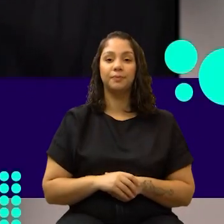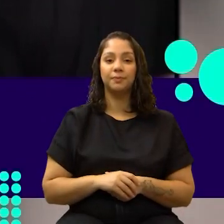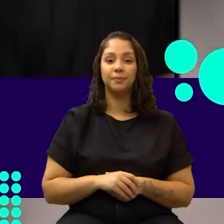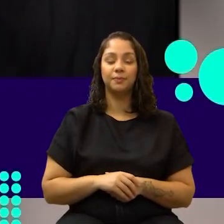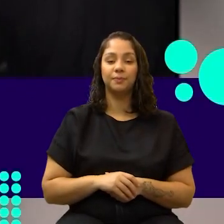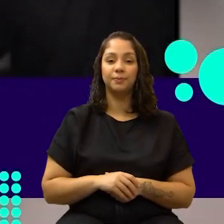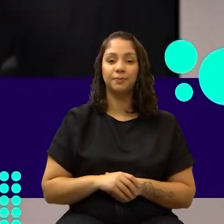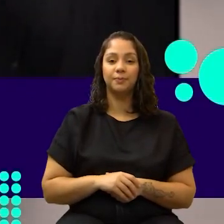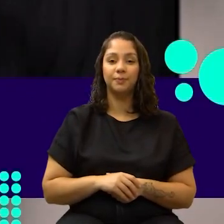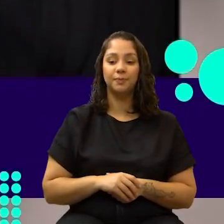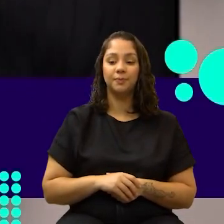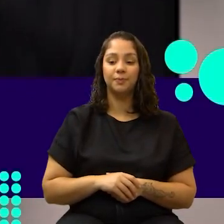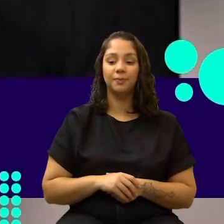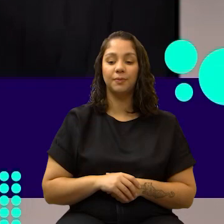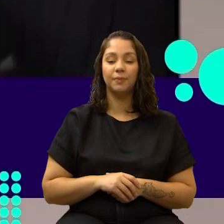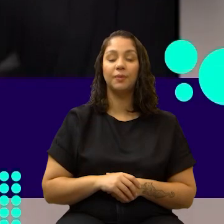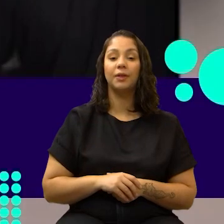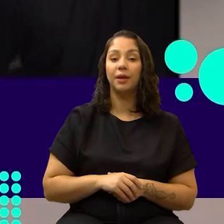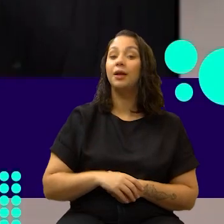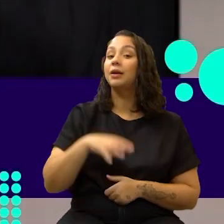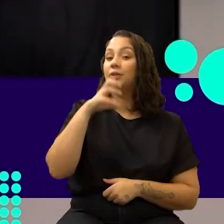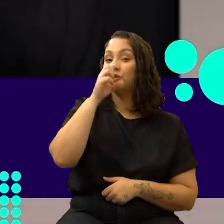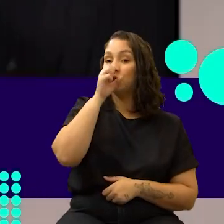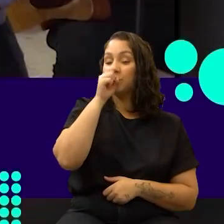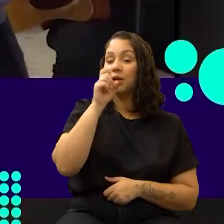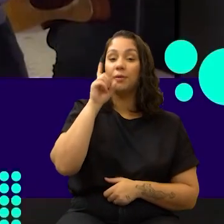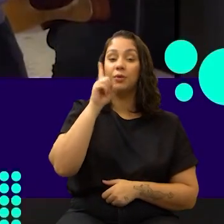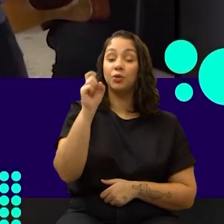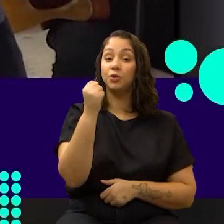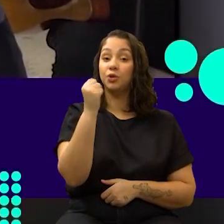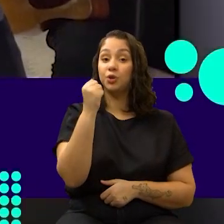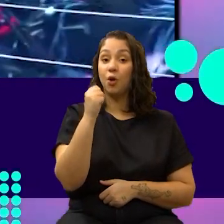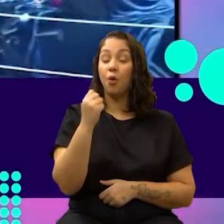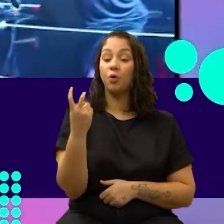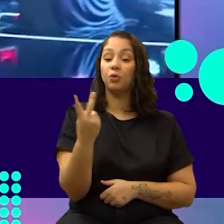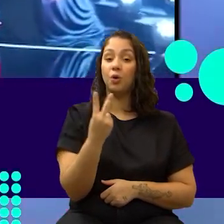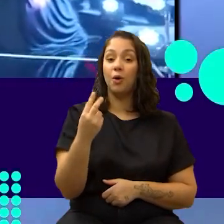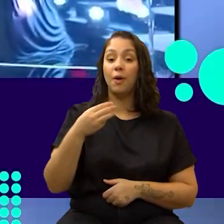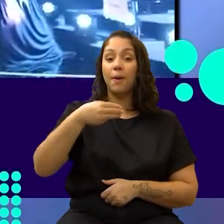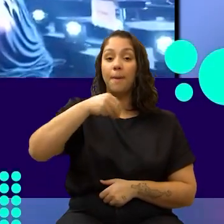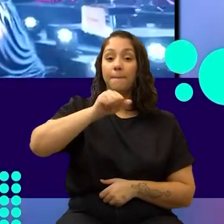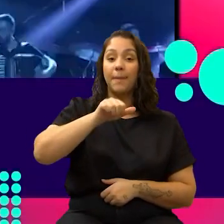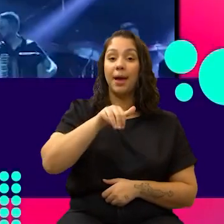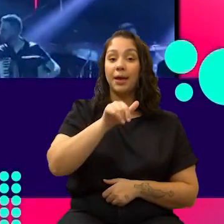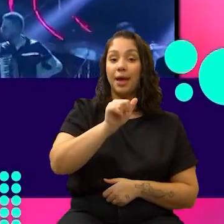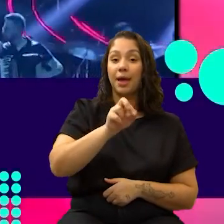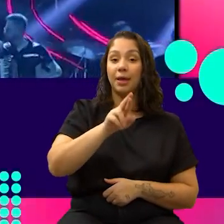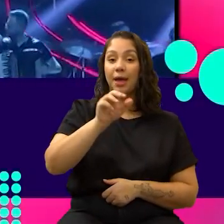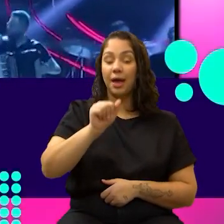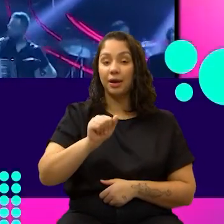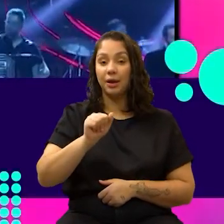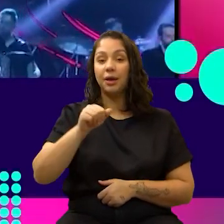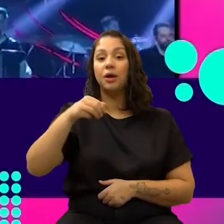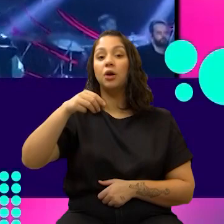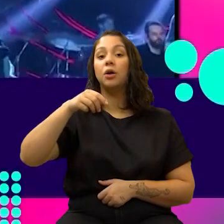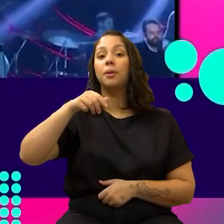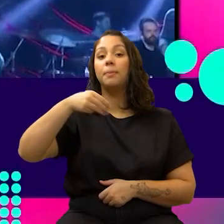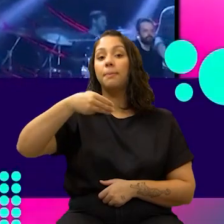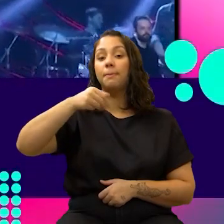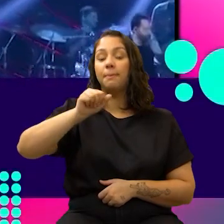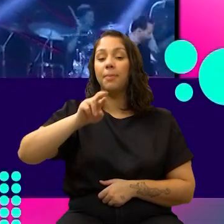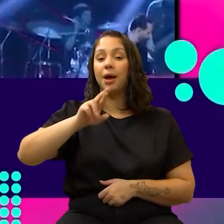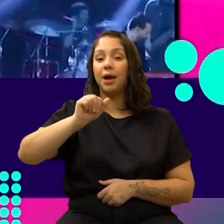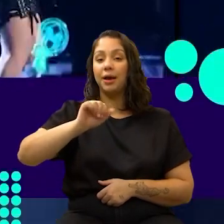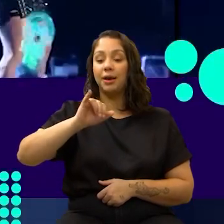e DJ FB, Jorge Cristiano e ainda o Pagode do Renan. No sábado, dia 8, a dupla Maiara e